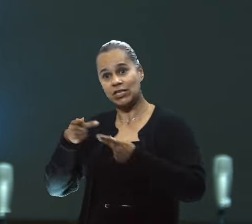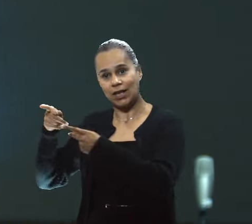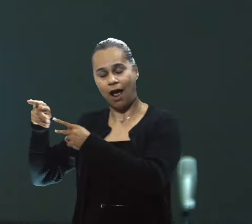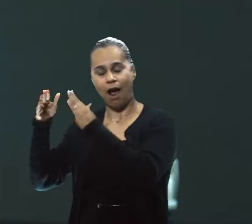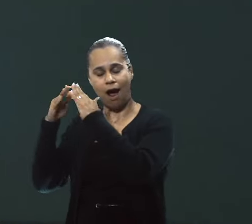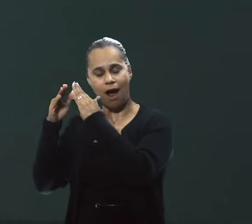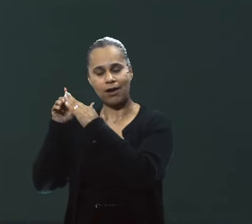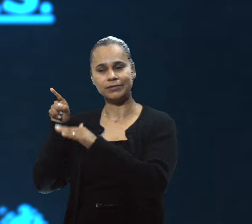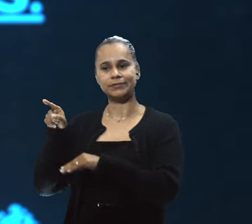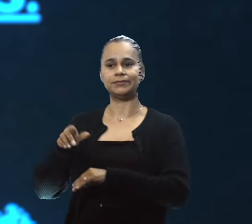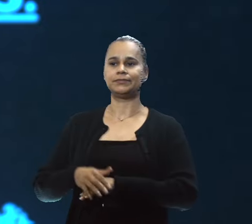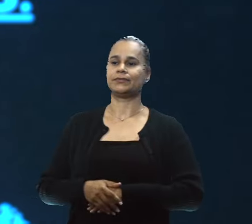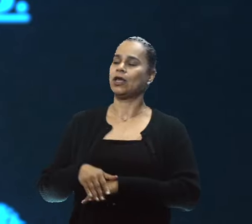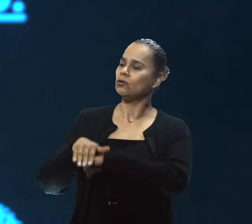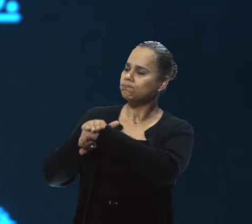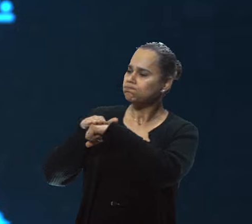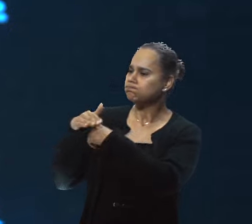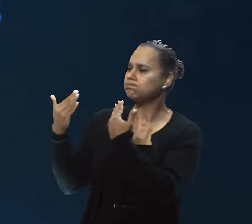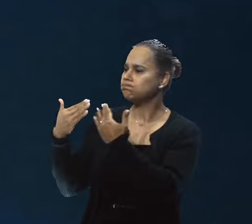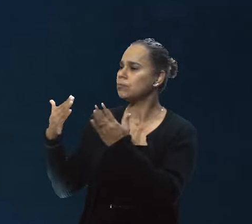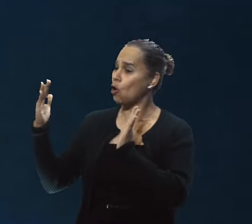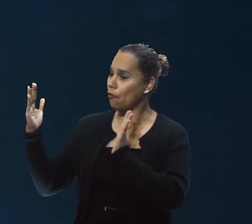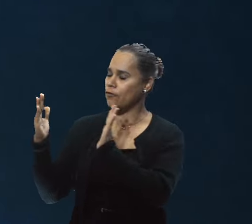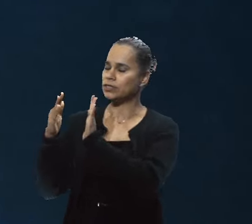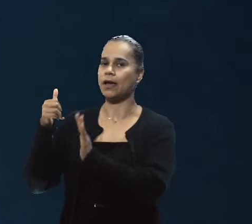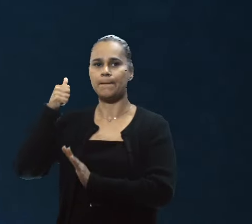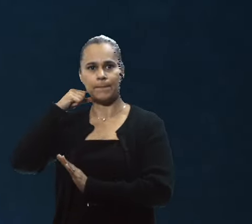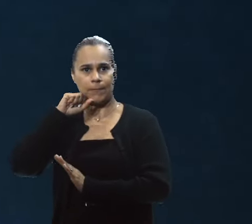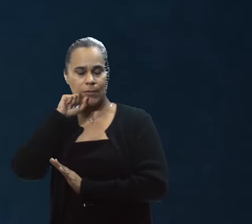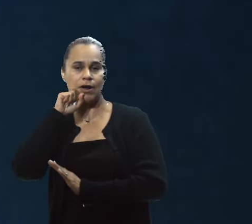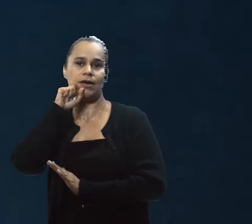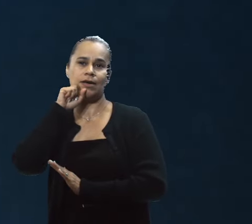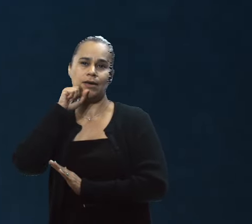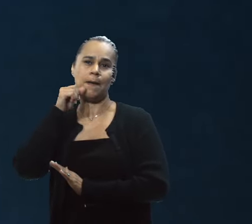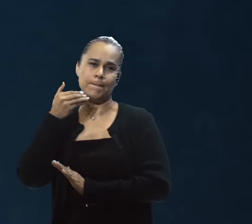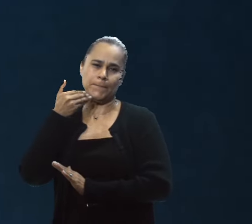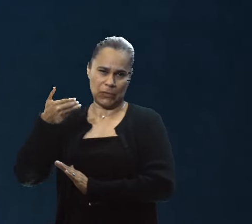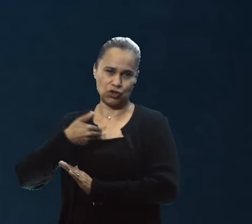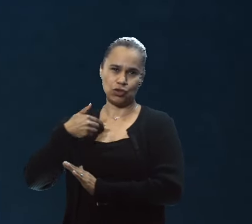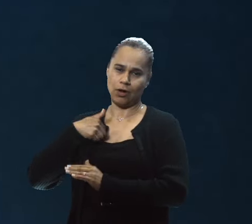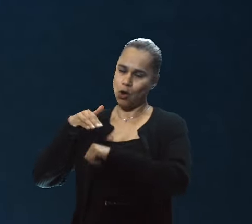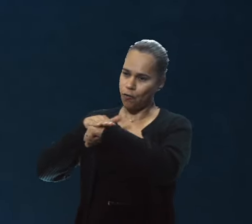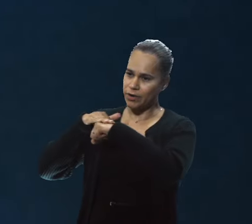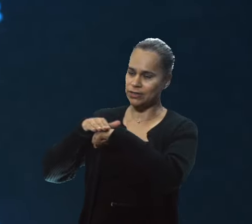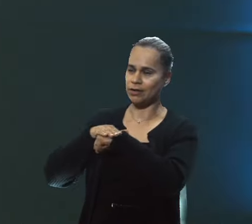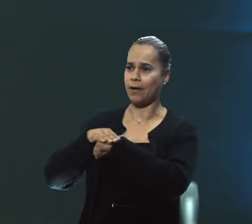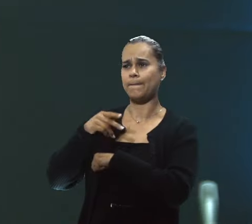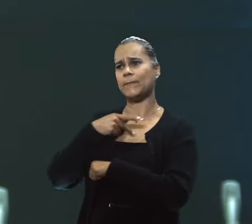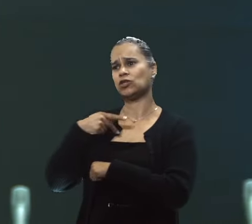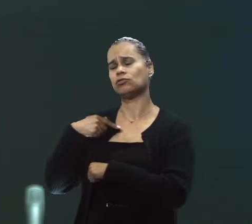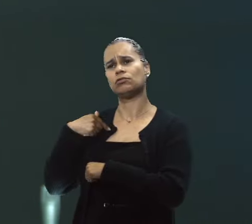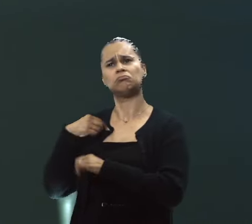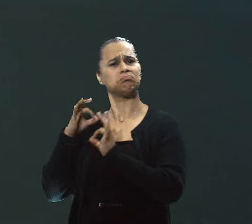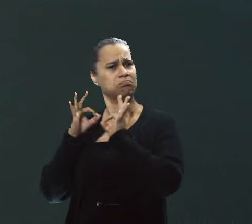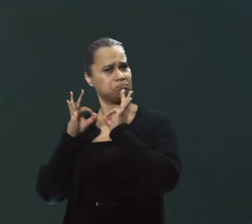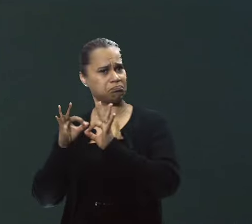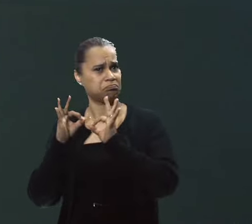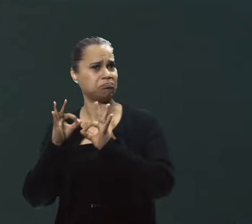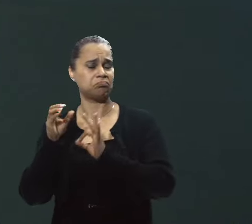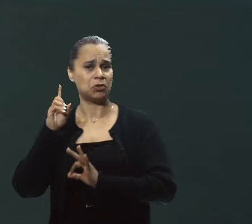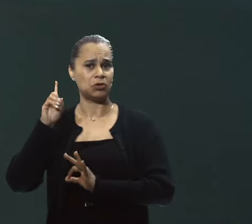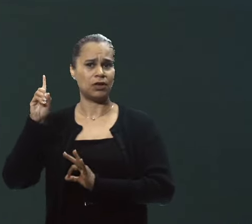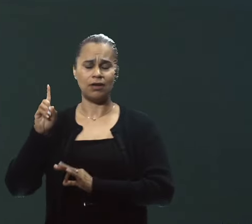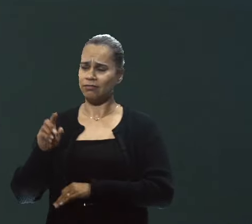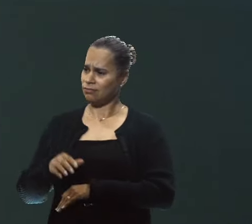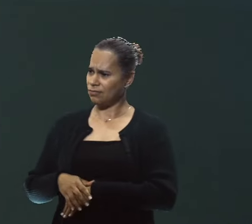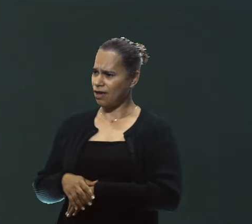quando a gente estava conversando, e eu confrontei a mãe dele, tinha pedido para eu conversar com ele, ele falou: pastor, eu estou muito bem com Deus. Eu falei: é